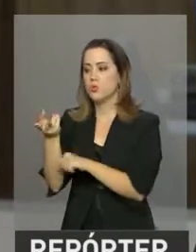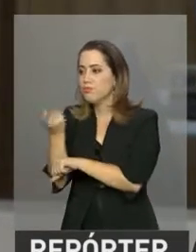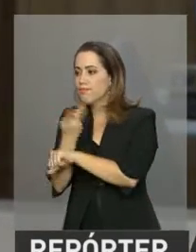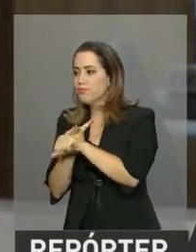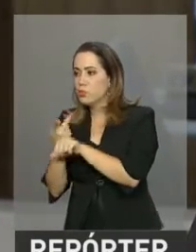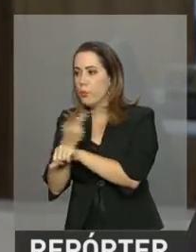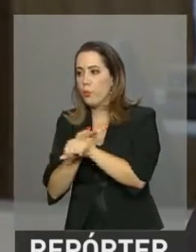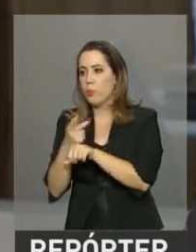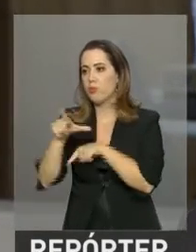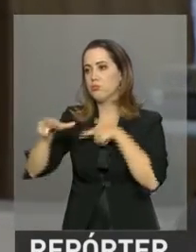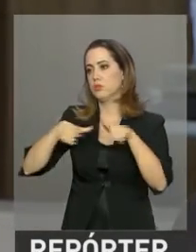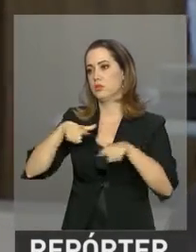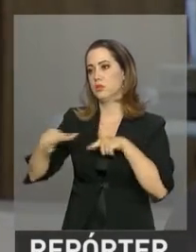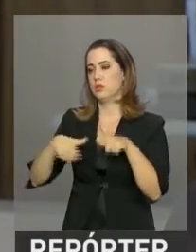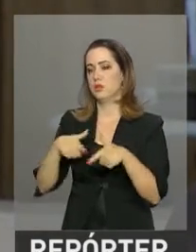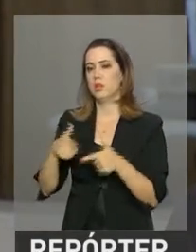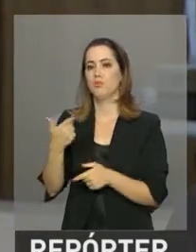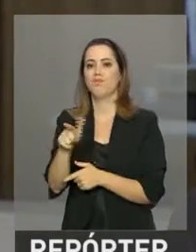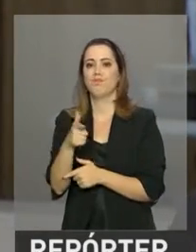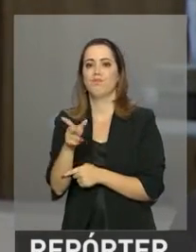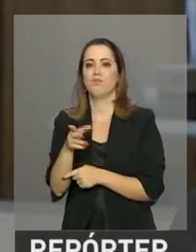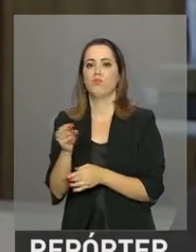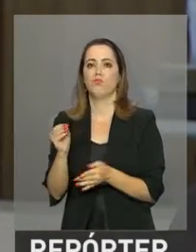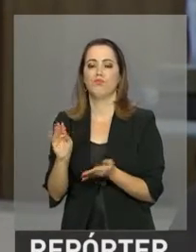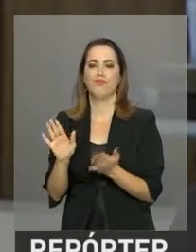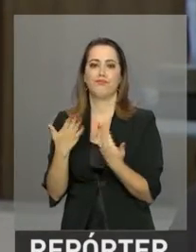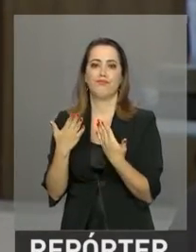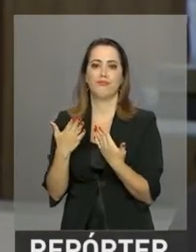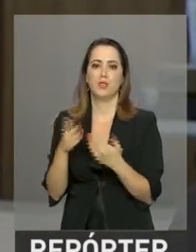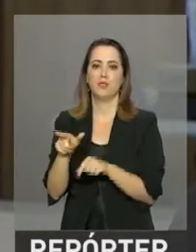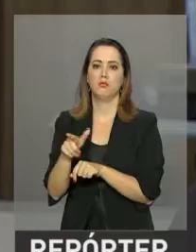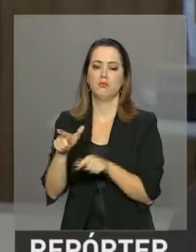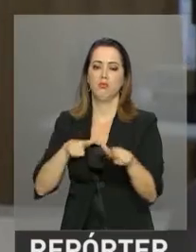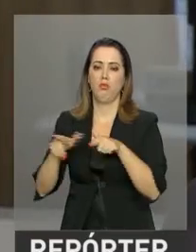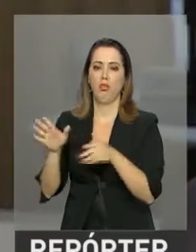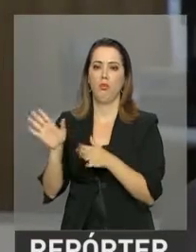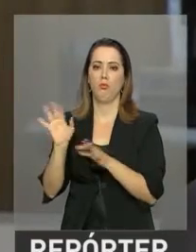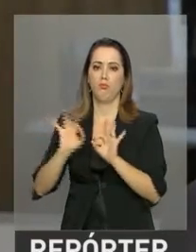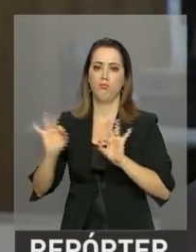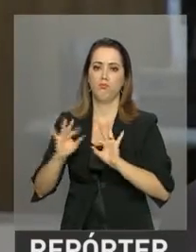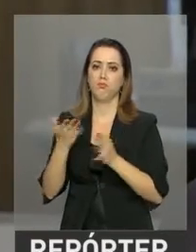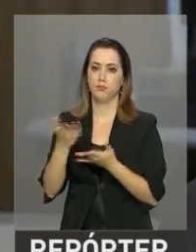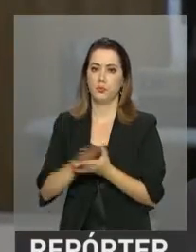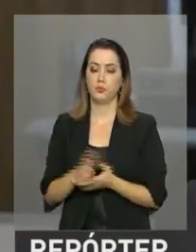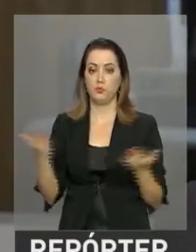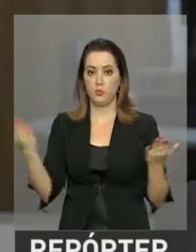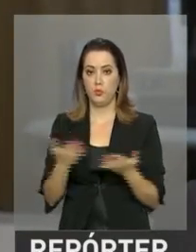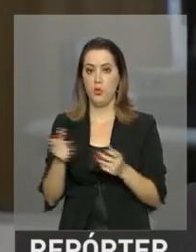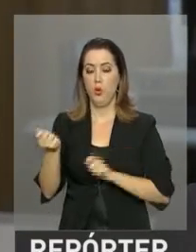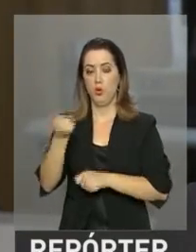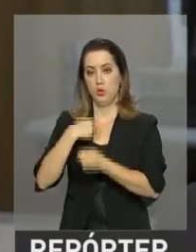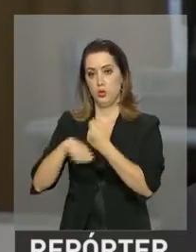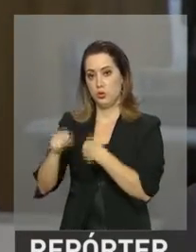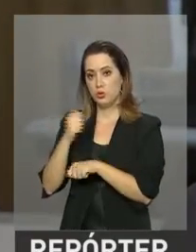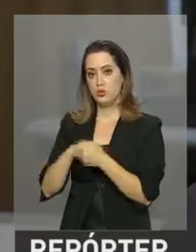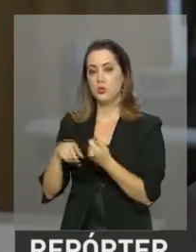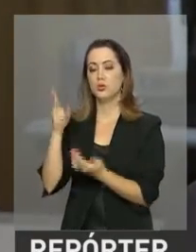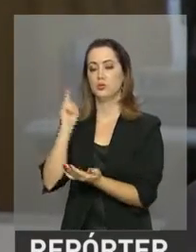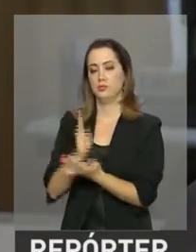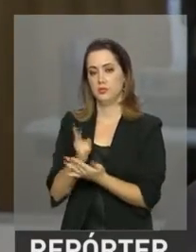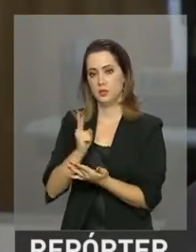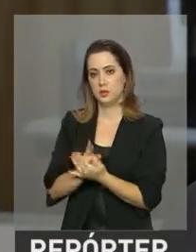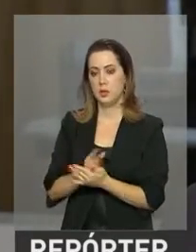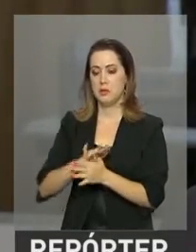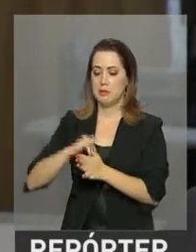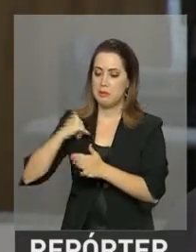procuram uma oportunidade de trabalho e não encontram. Hoje, a economia, apesar da